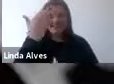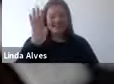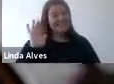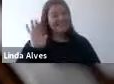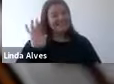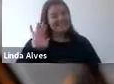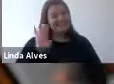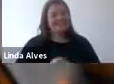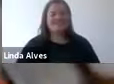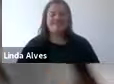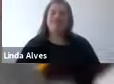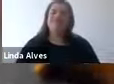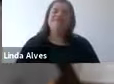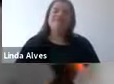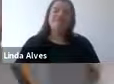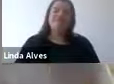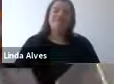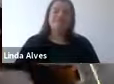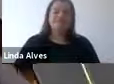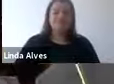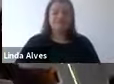tchau.